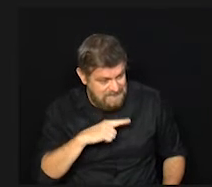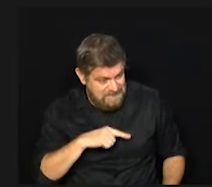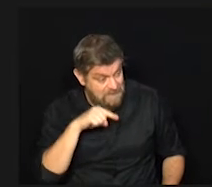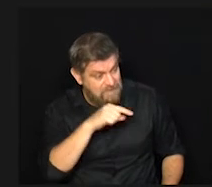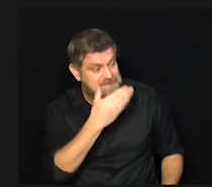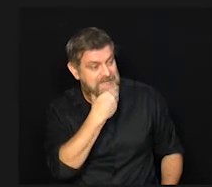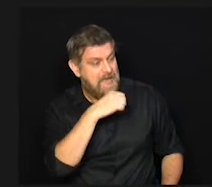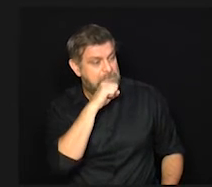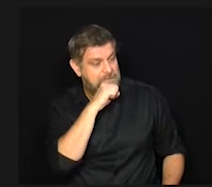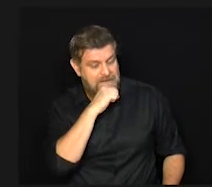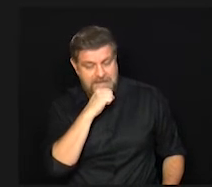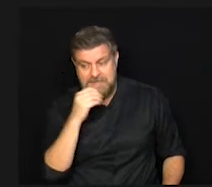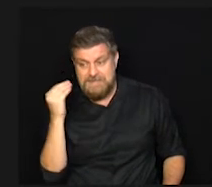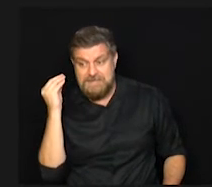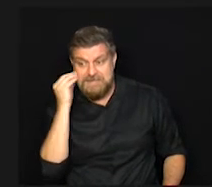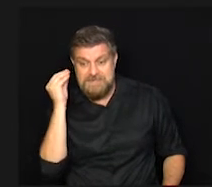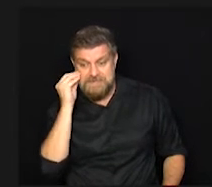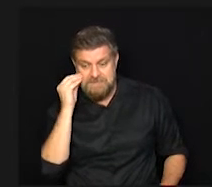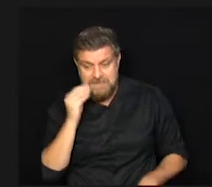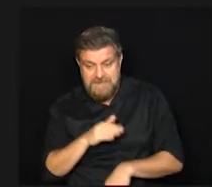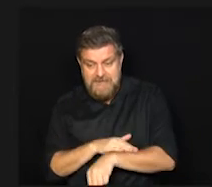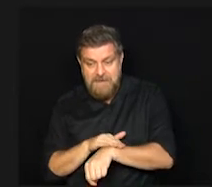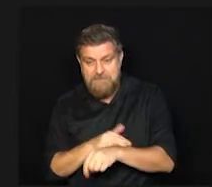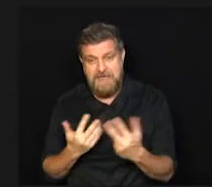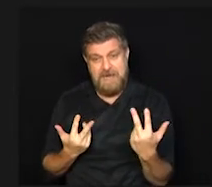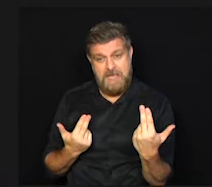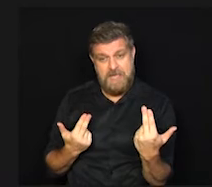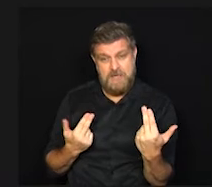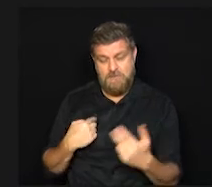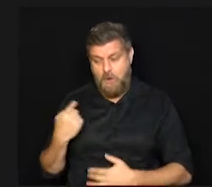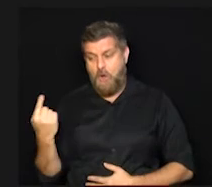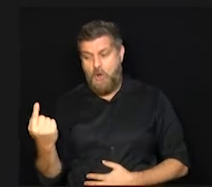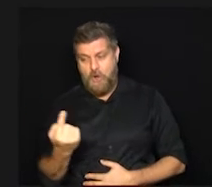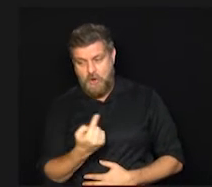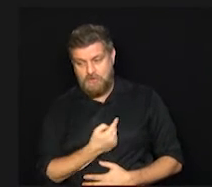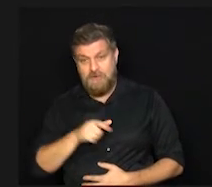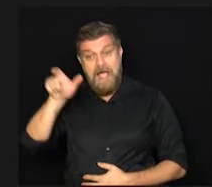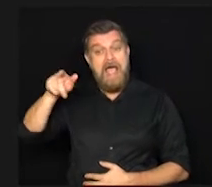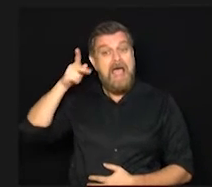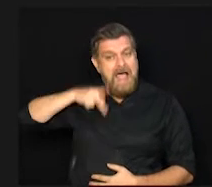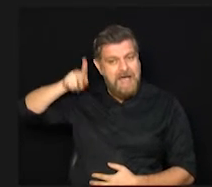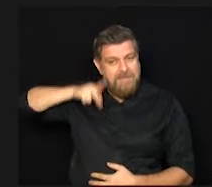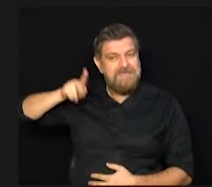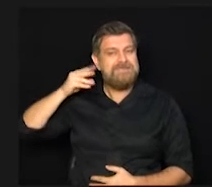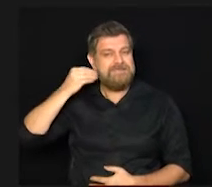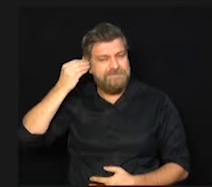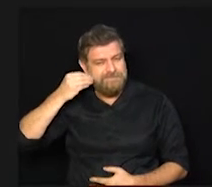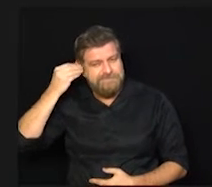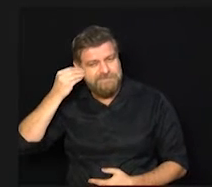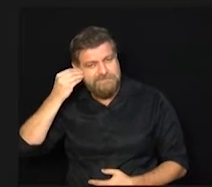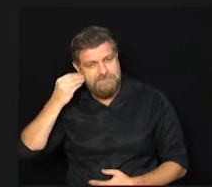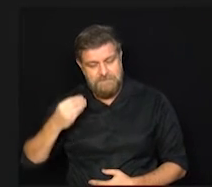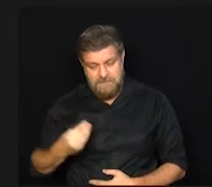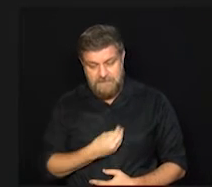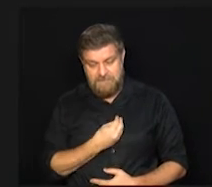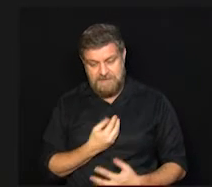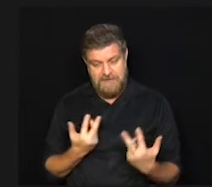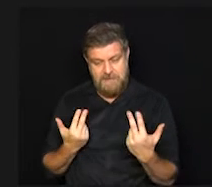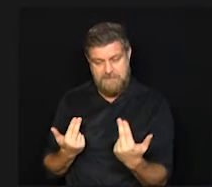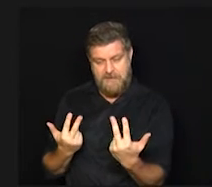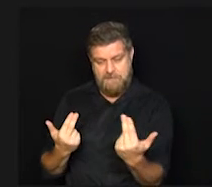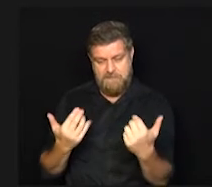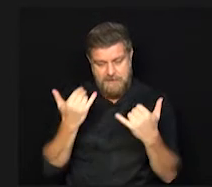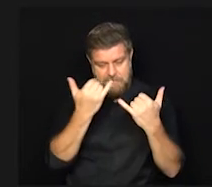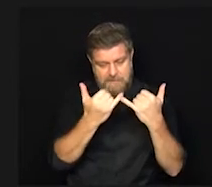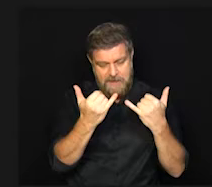eu vivencio, alguém que vivencia o que a Priscila como pessoa com deficiência vivencia, e alguém que vivencia, que